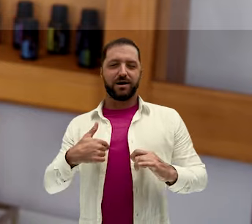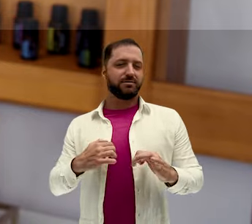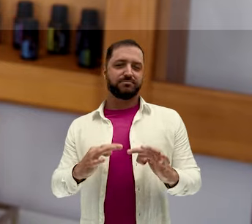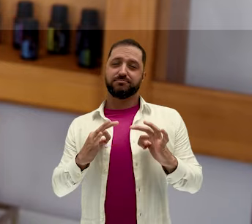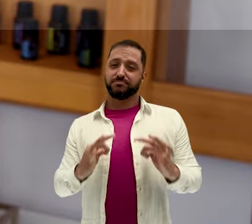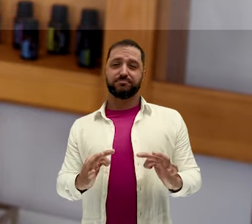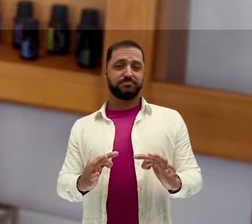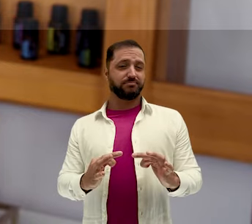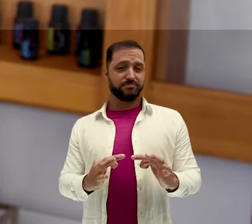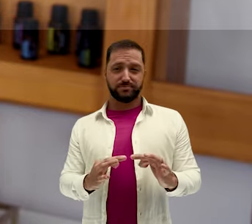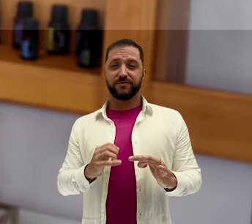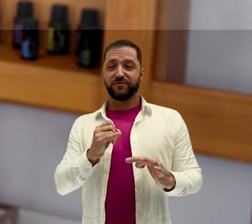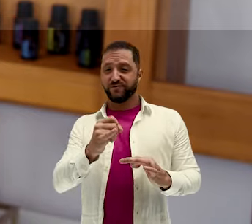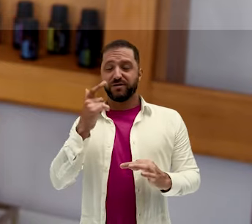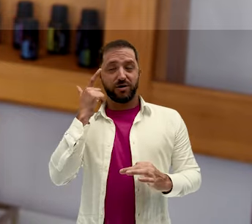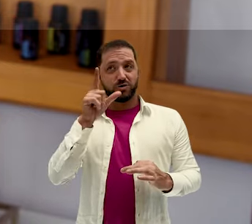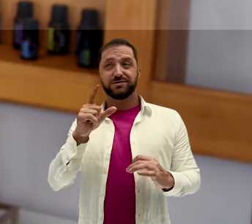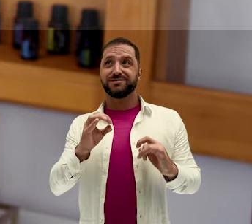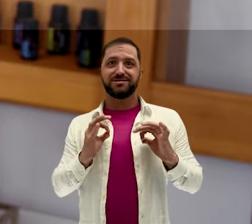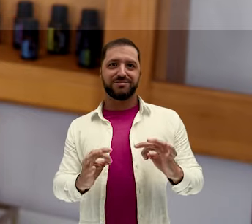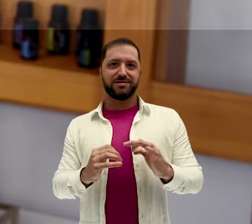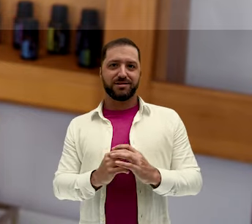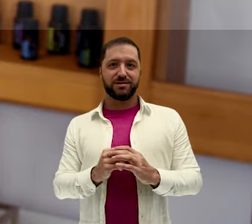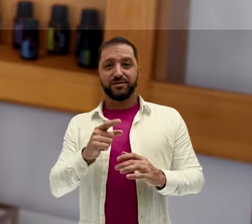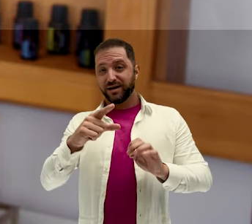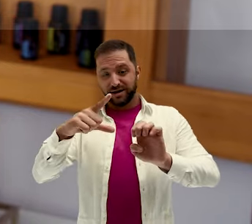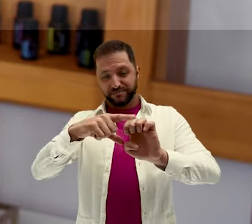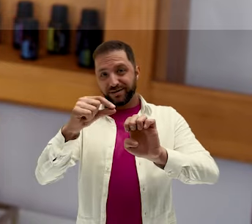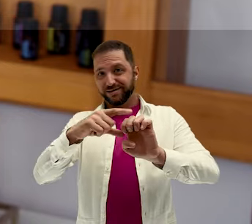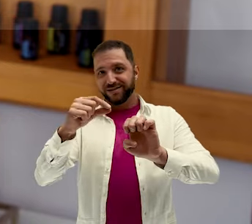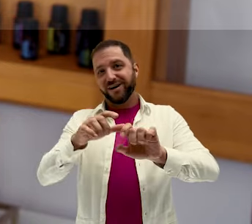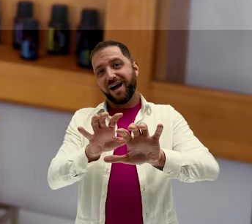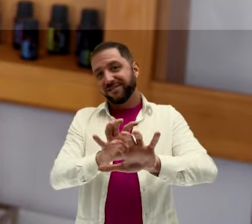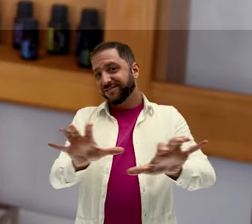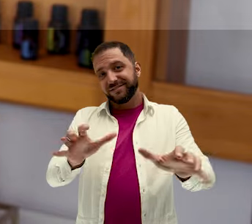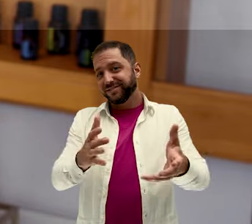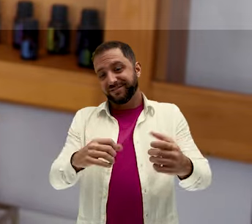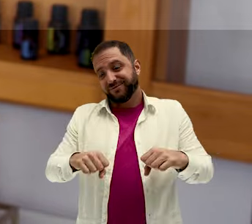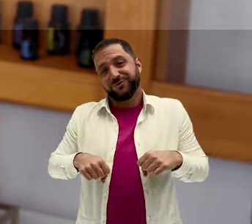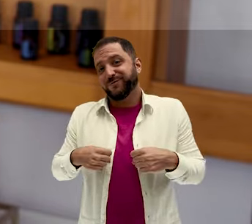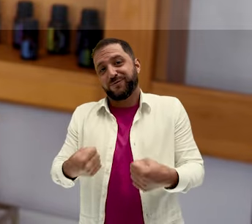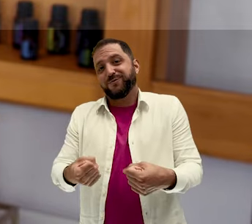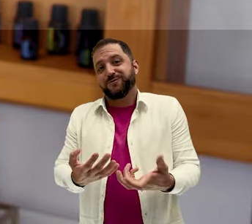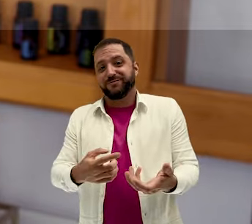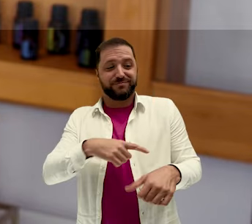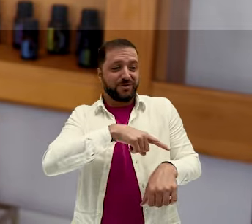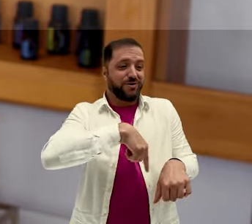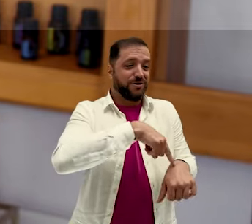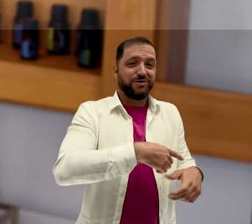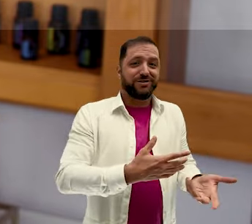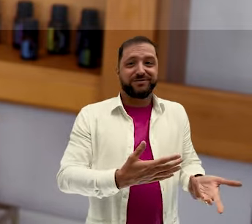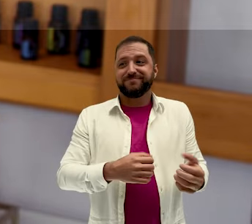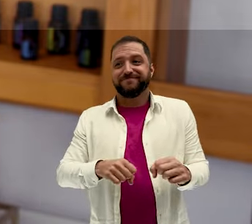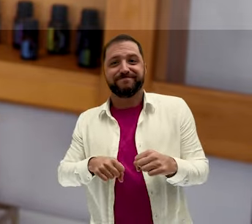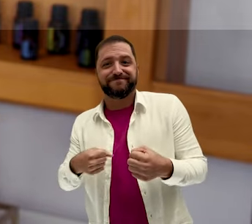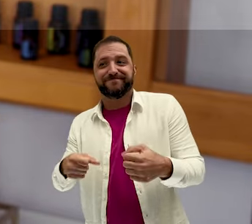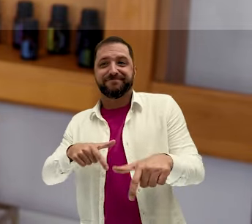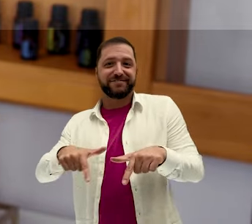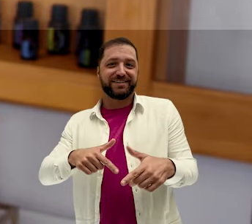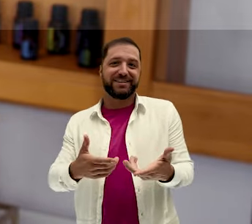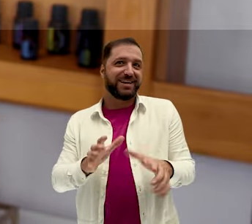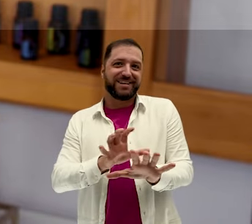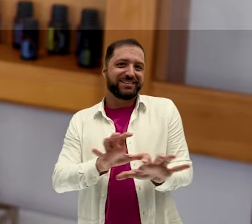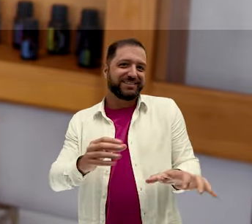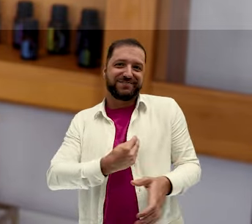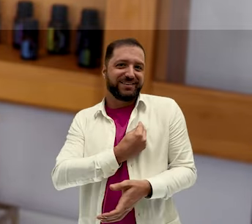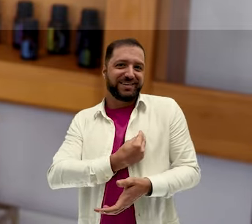eu tenho certeza que vocês vão conseguir sim, porque empreender é isso, é força de vontade, deixar o